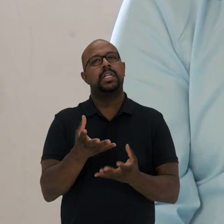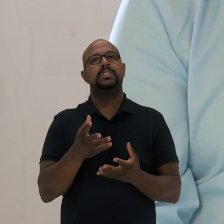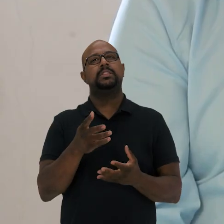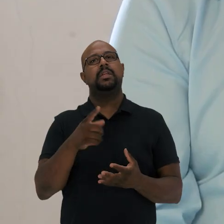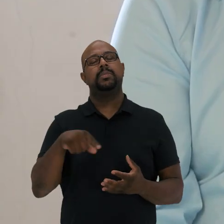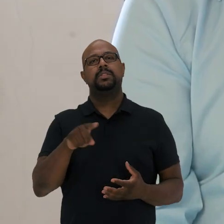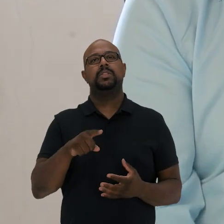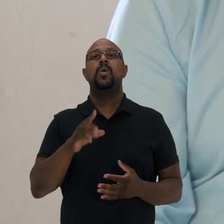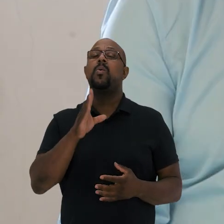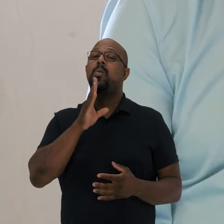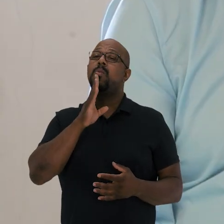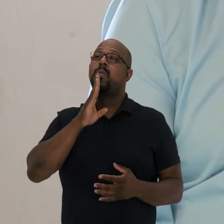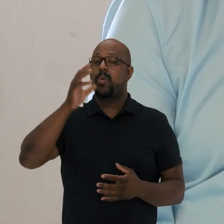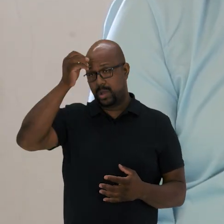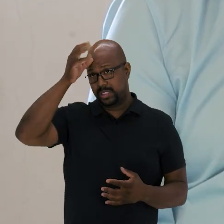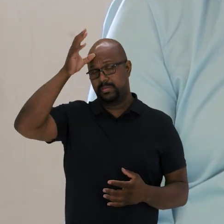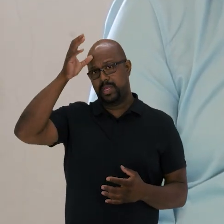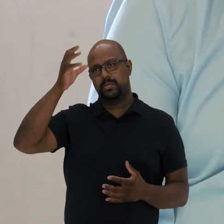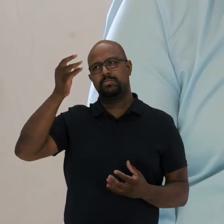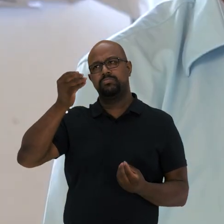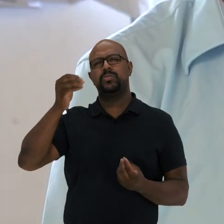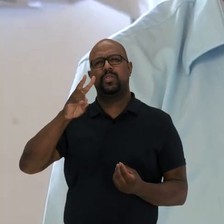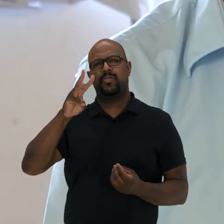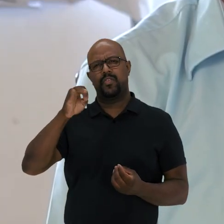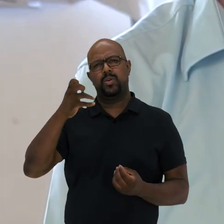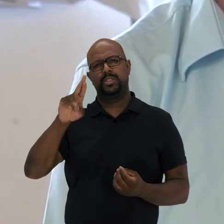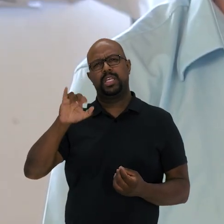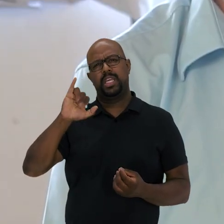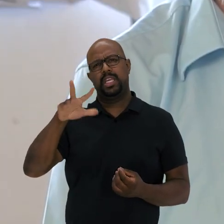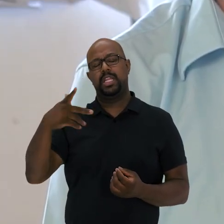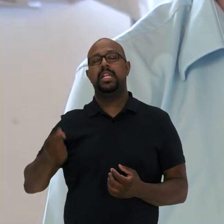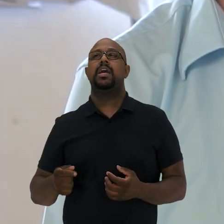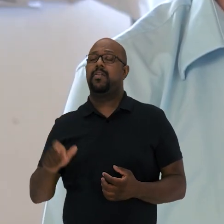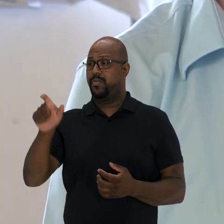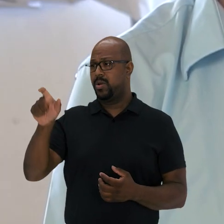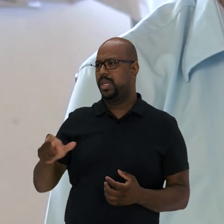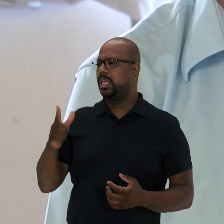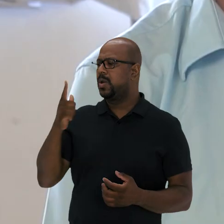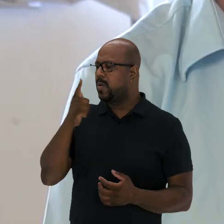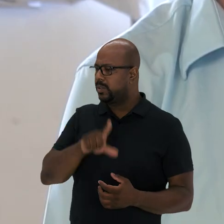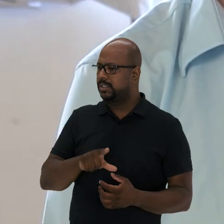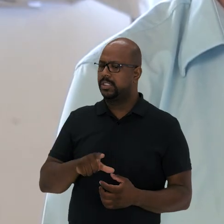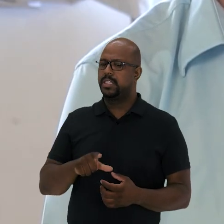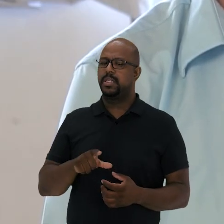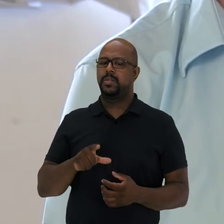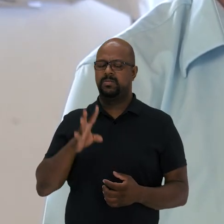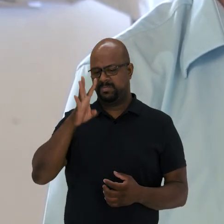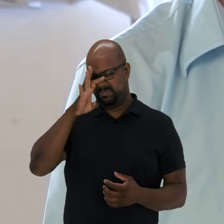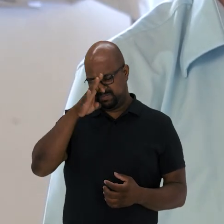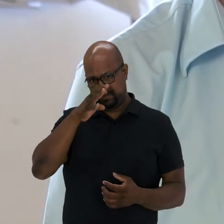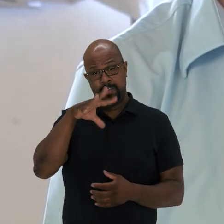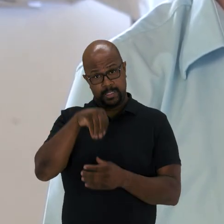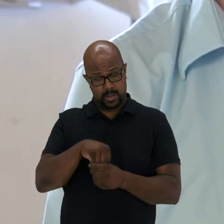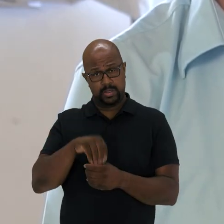trazia, vamos dizer assim, o conhecimento espírita. O Walter Ilha foi alguém que conseguiu se